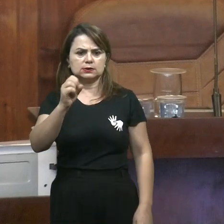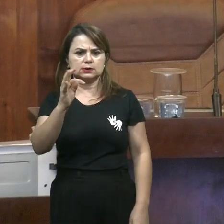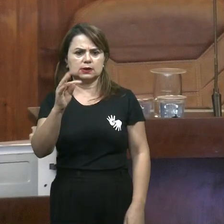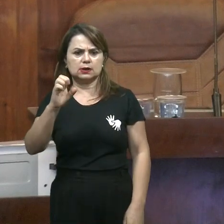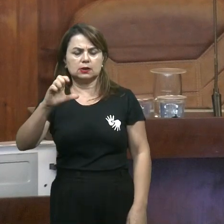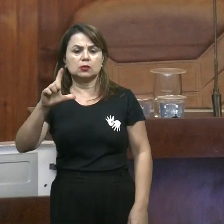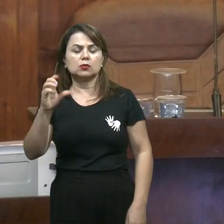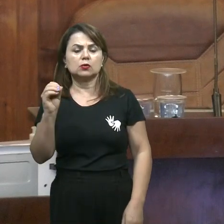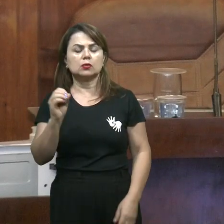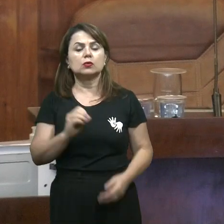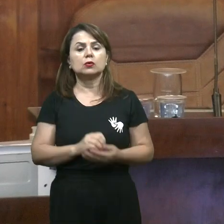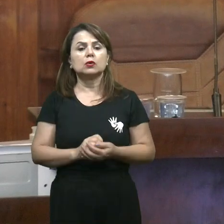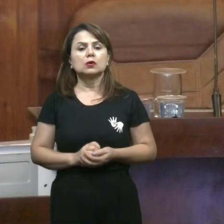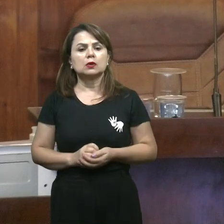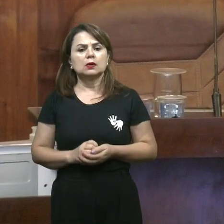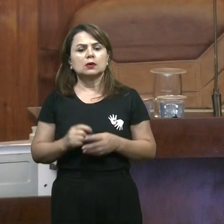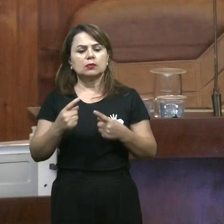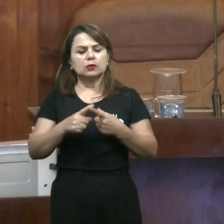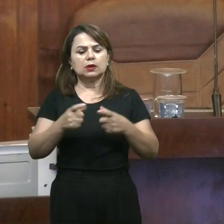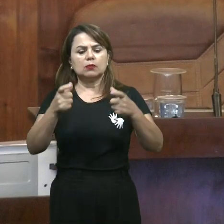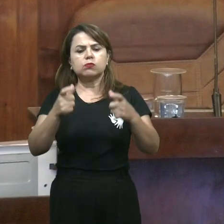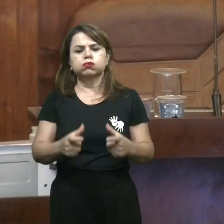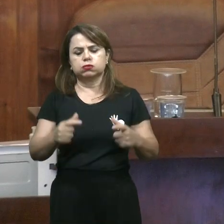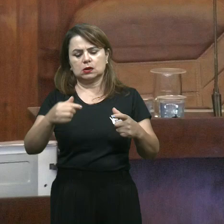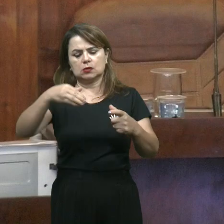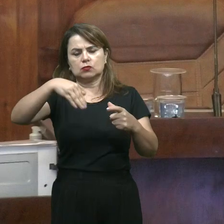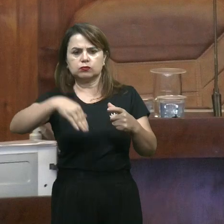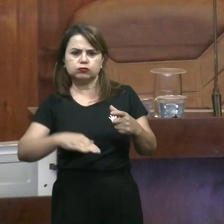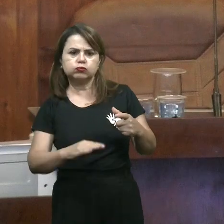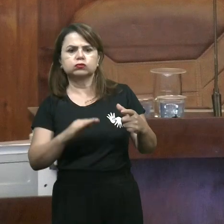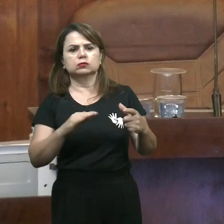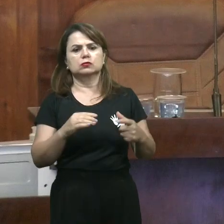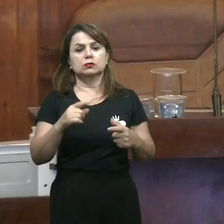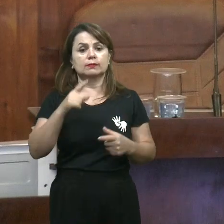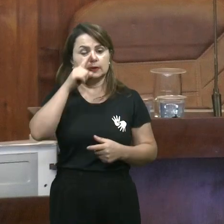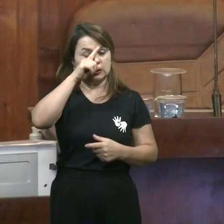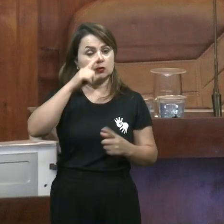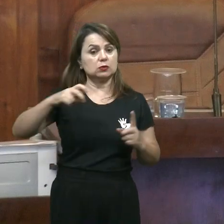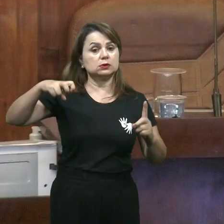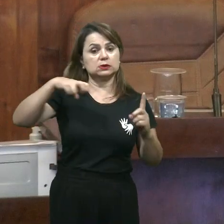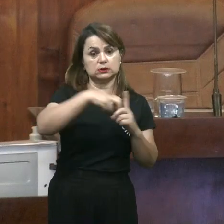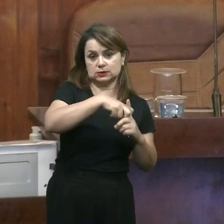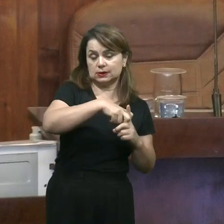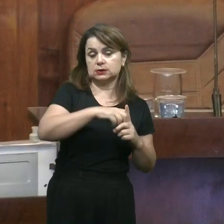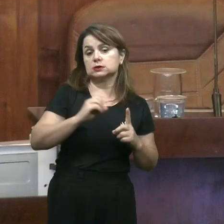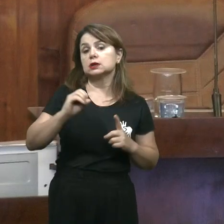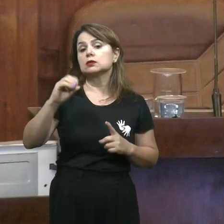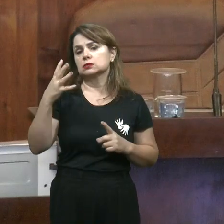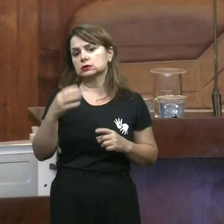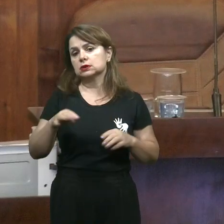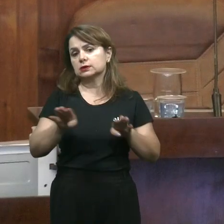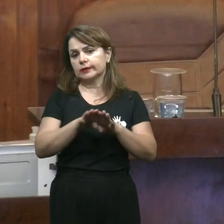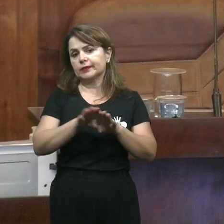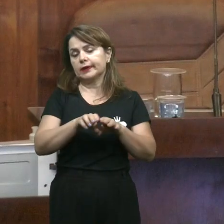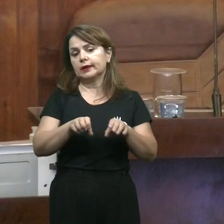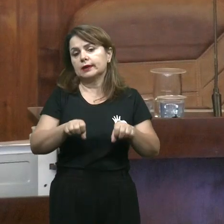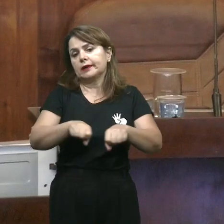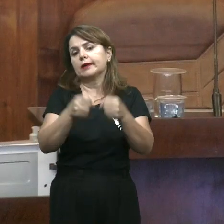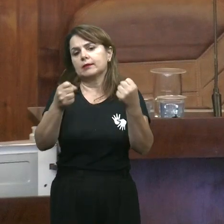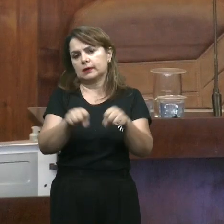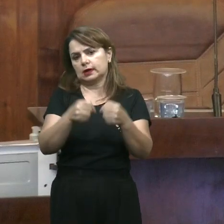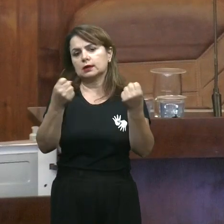existência do buraco de grande profundidade na via, ocasionando acidentes aos usuários e danos aos veículos automotores.